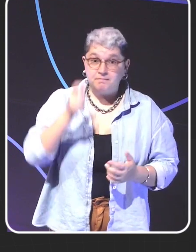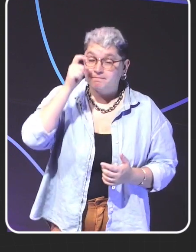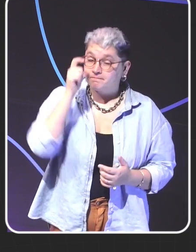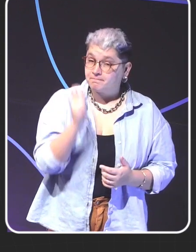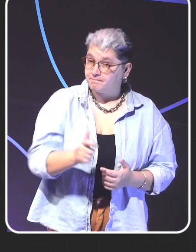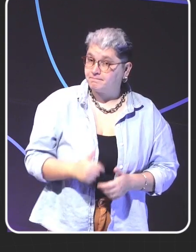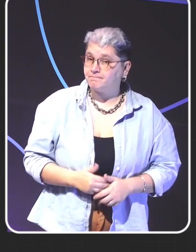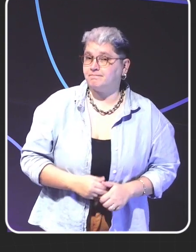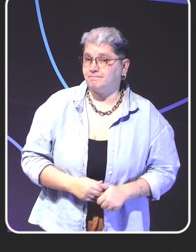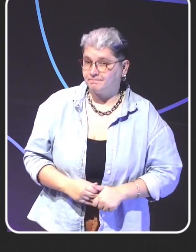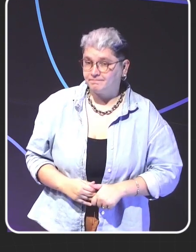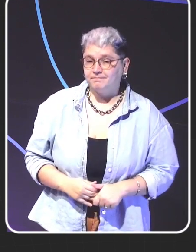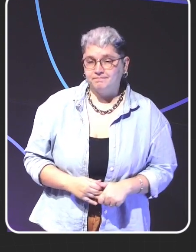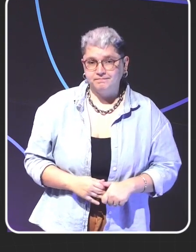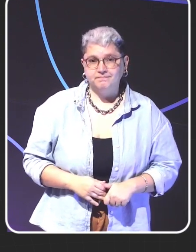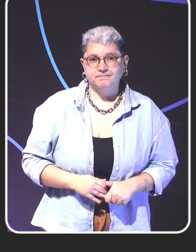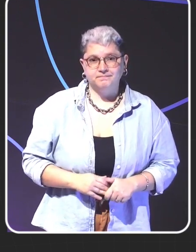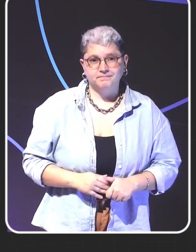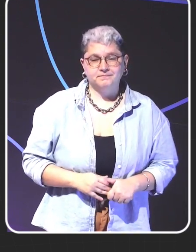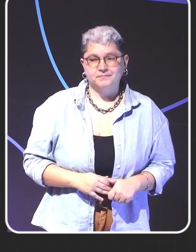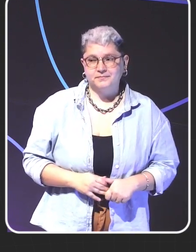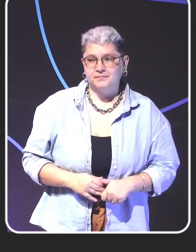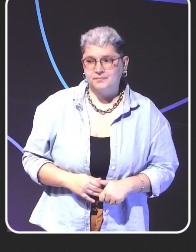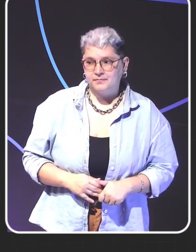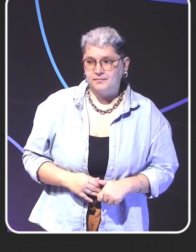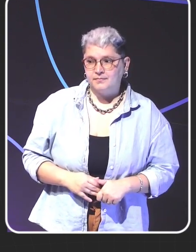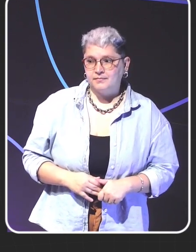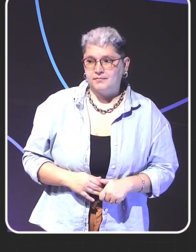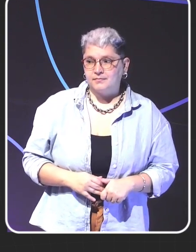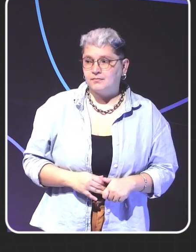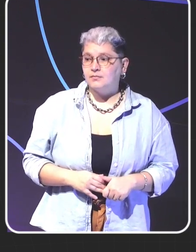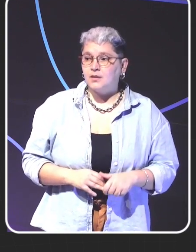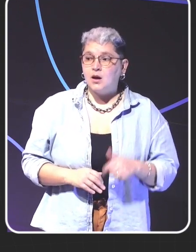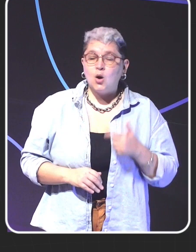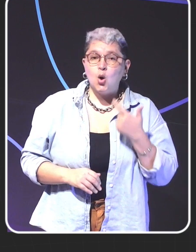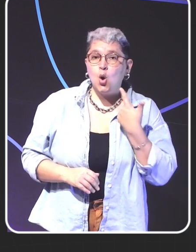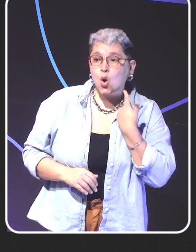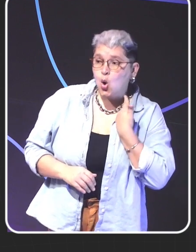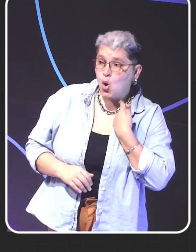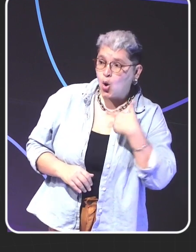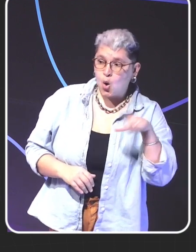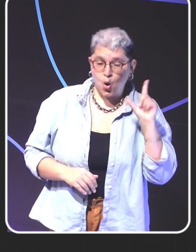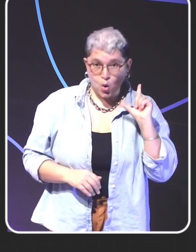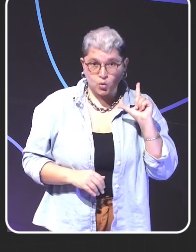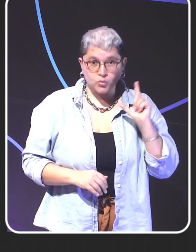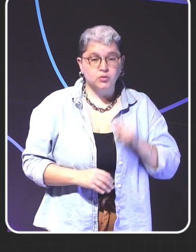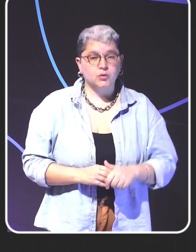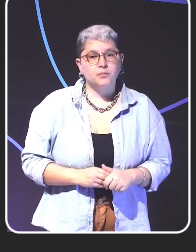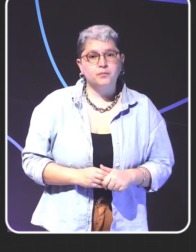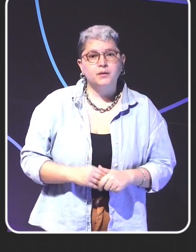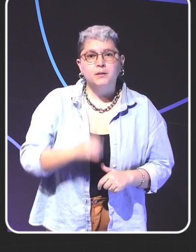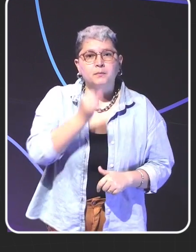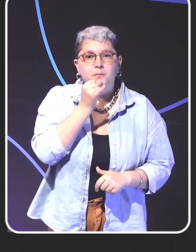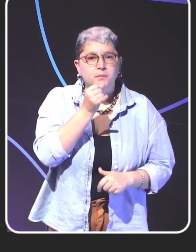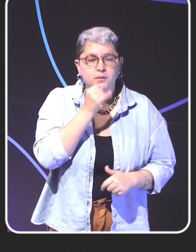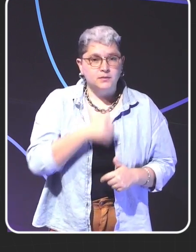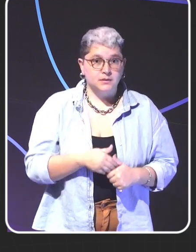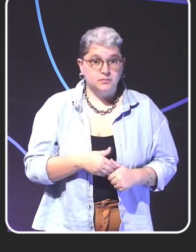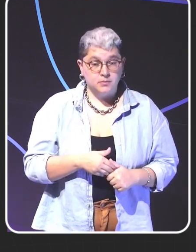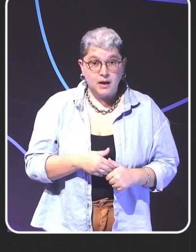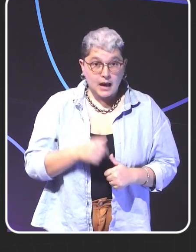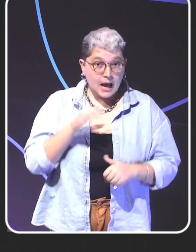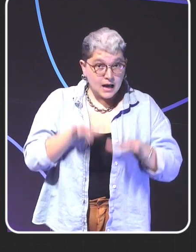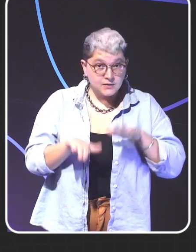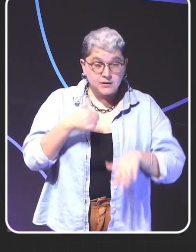interessante. Bom, outro ponto, que ainda que nossa cabeça esteja conectada totalmente no futuro